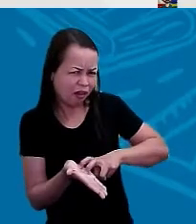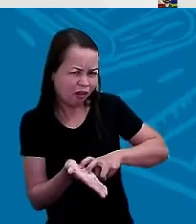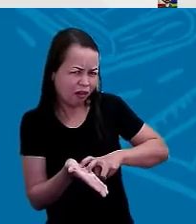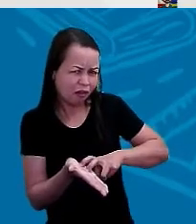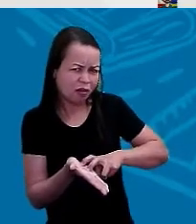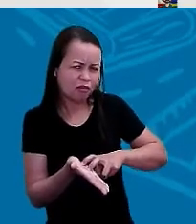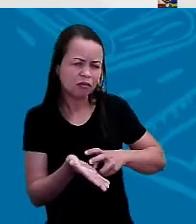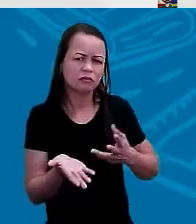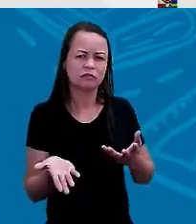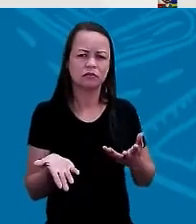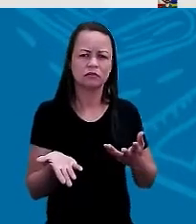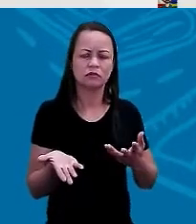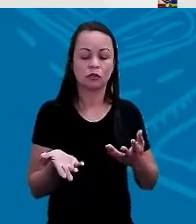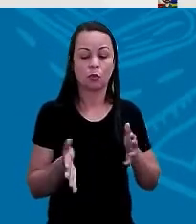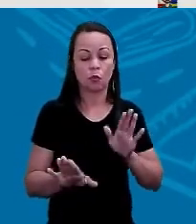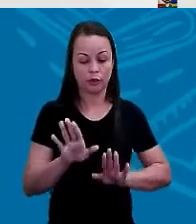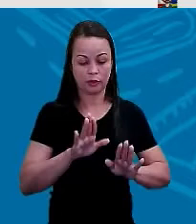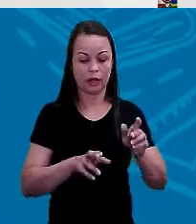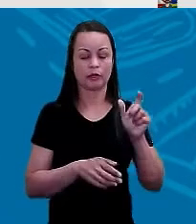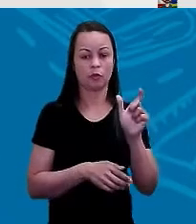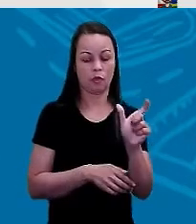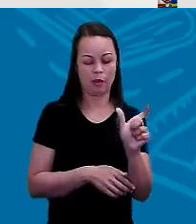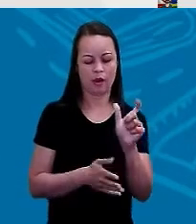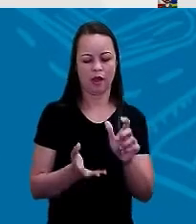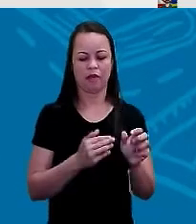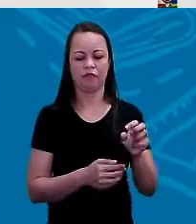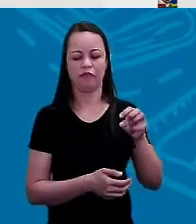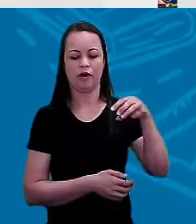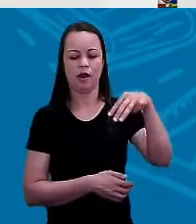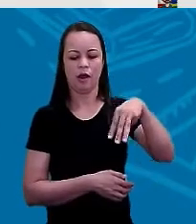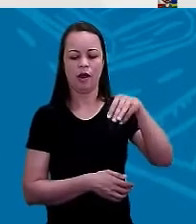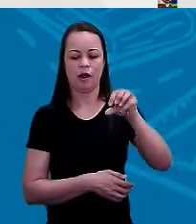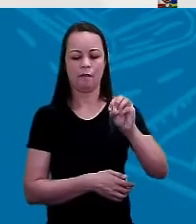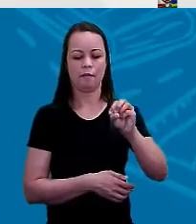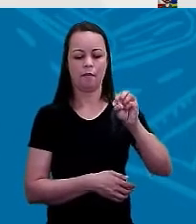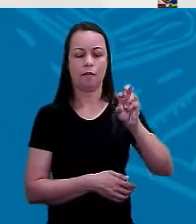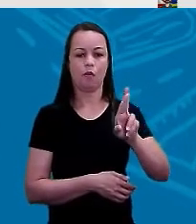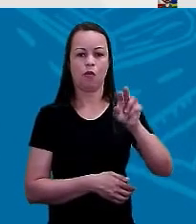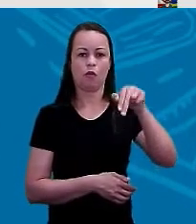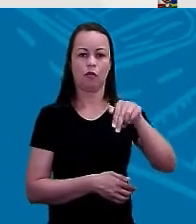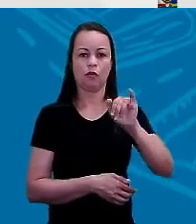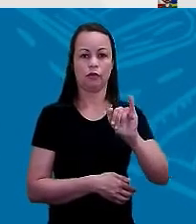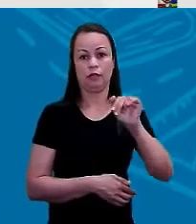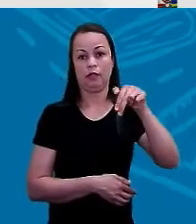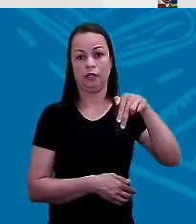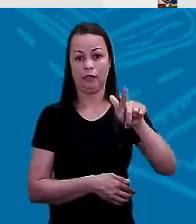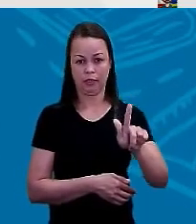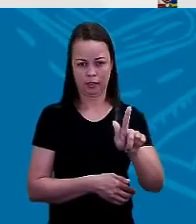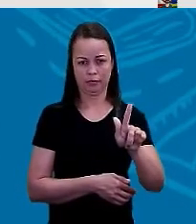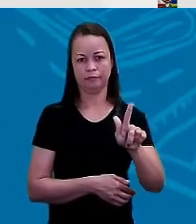manhã? Cuidado com a palavra morning, tá? Na língua inglesa, palavras com a terminação ing,